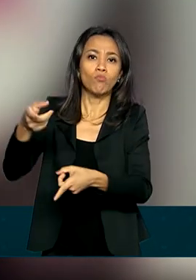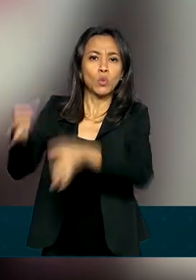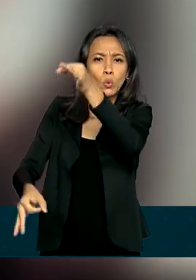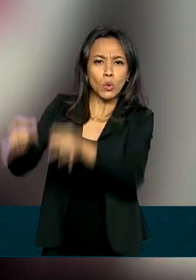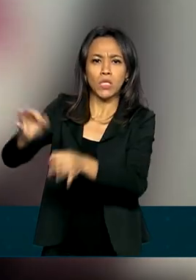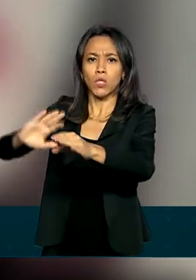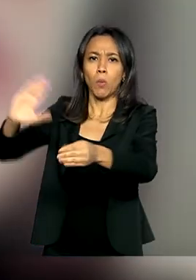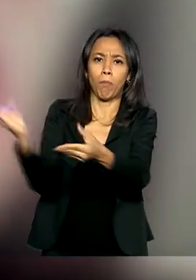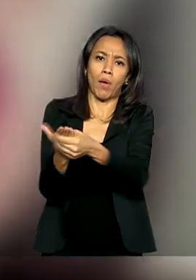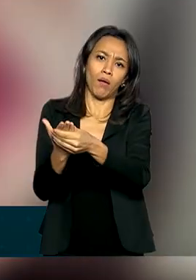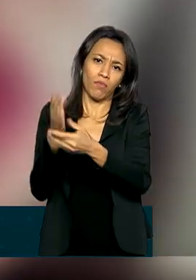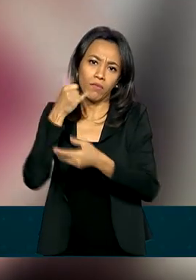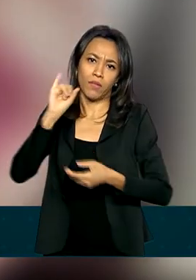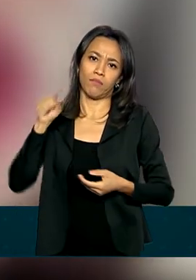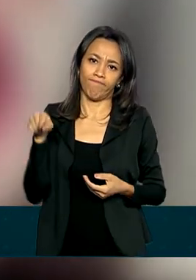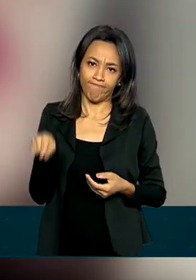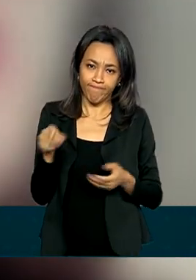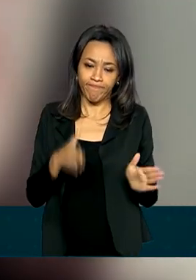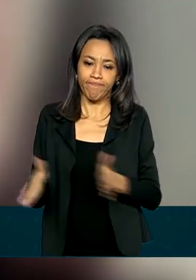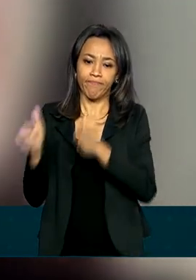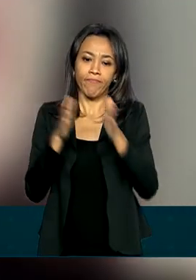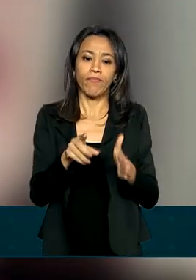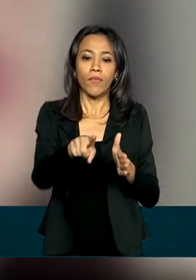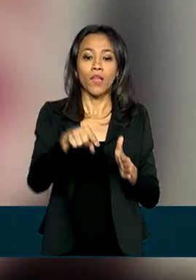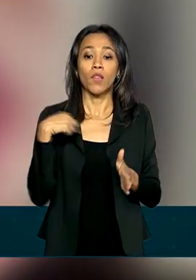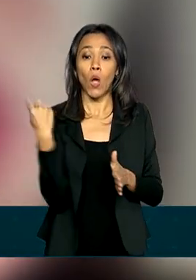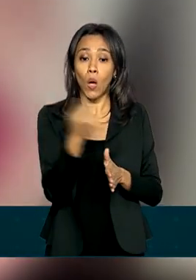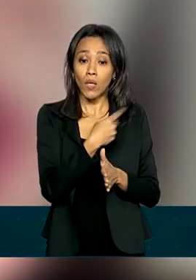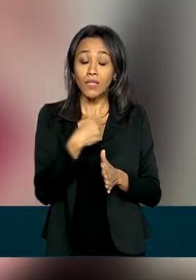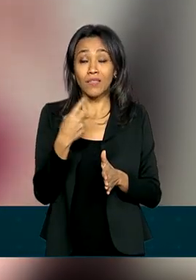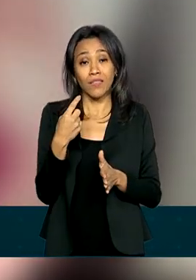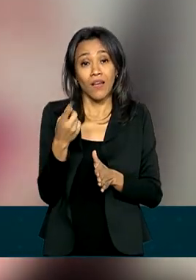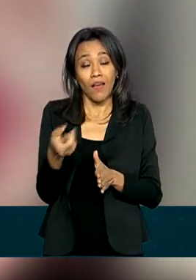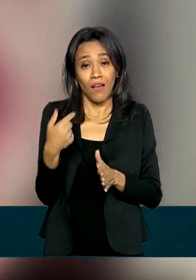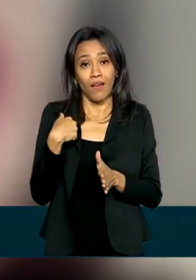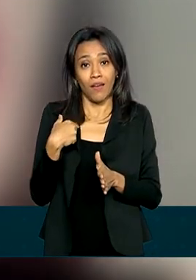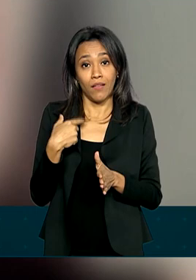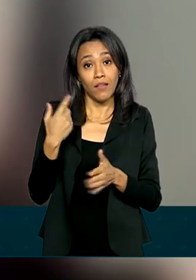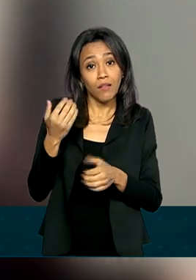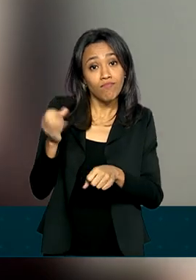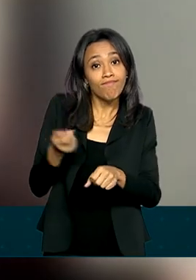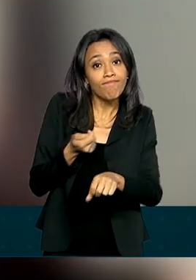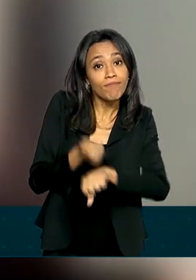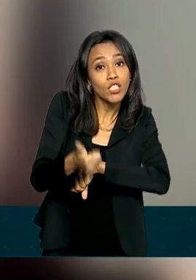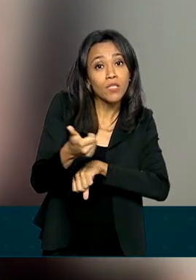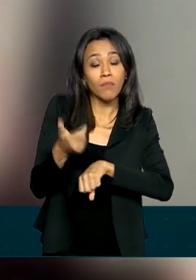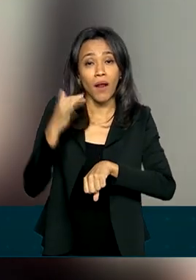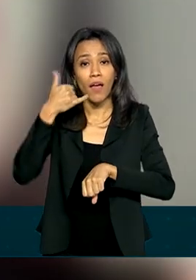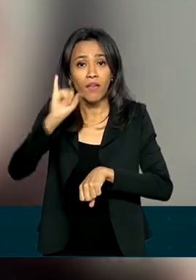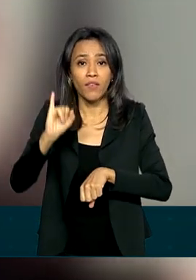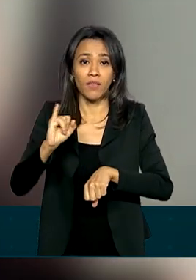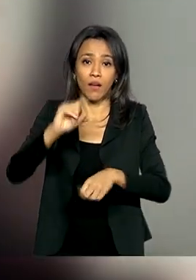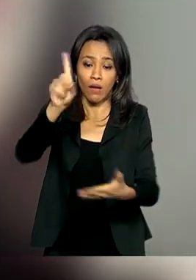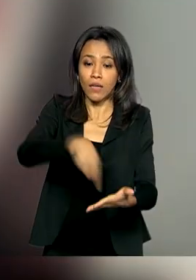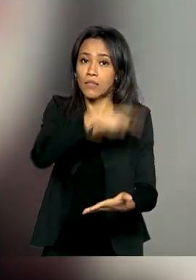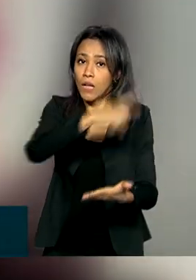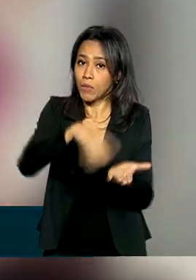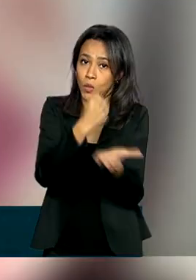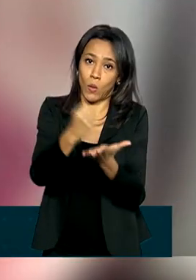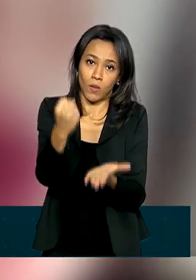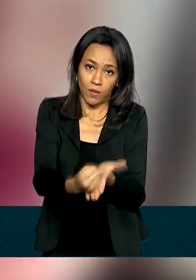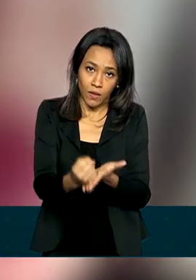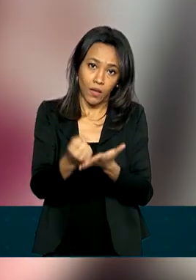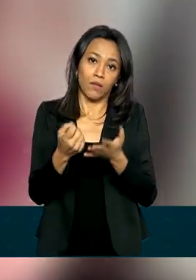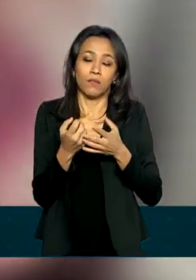está tentando aqui trazer algumas alternativas para evitar a rescisão contratual. Agora, isso é claro considerando os casos